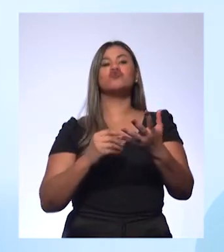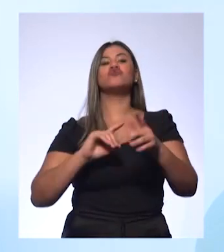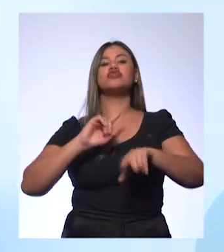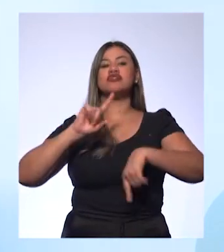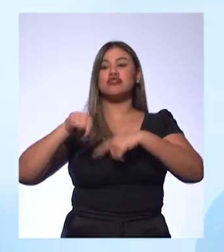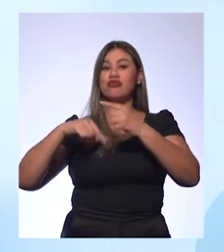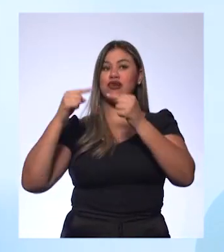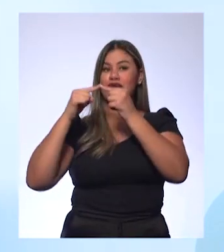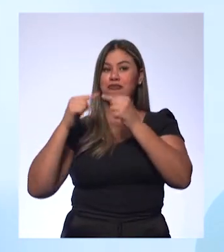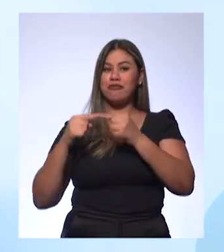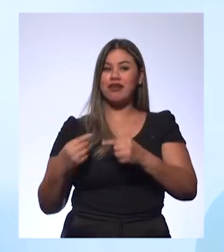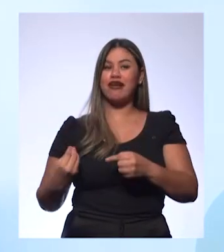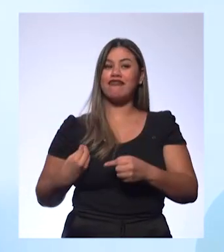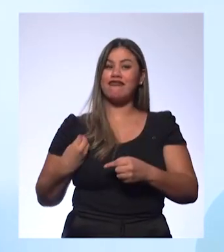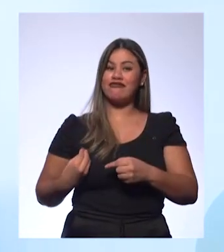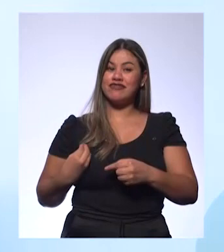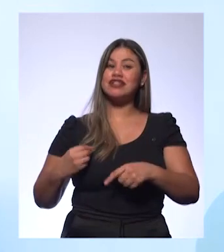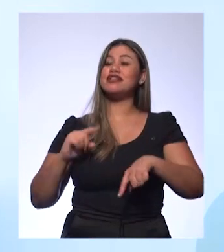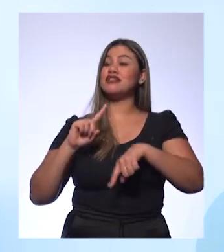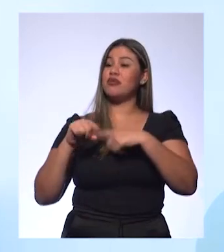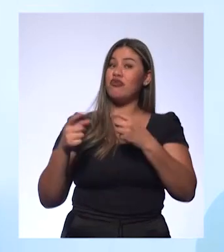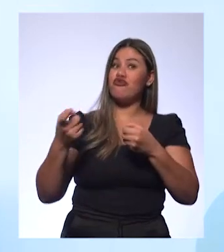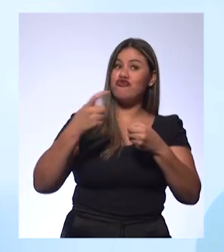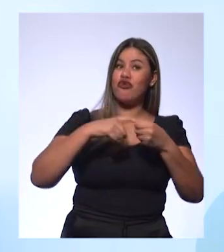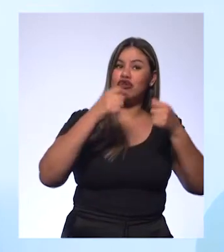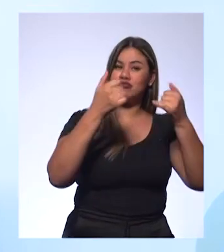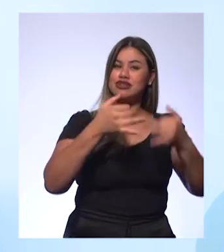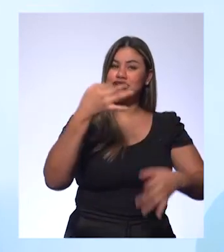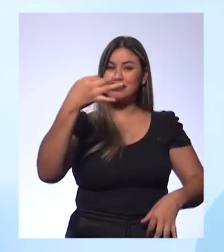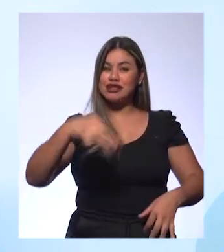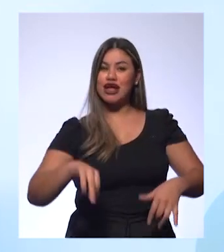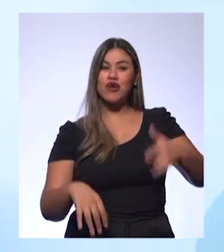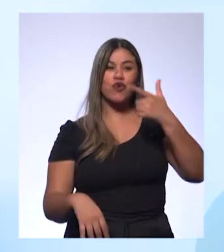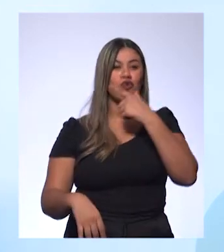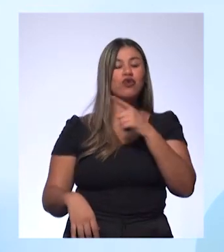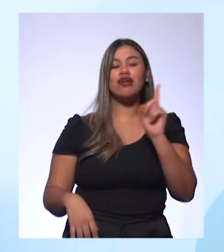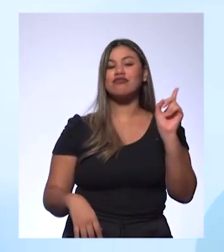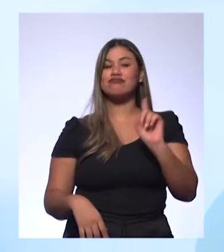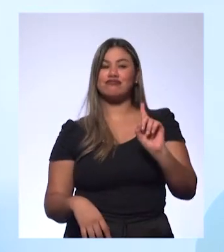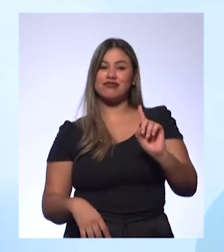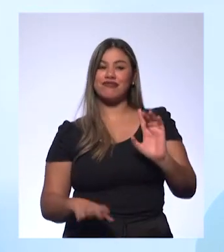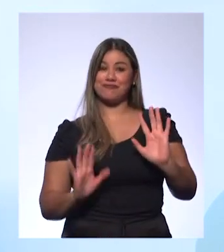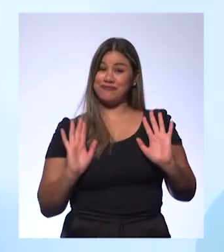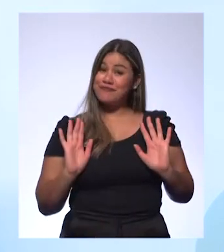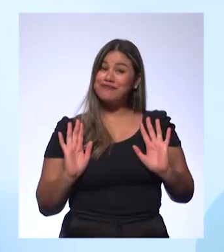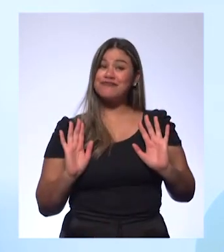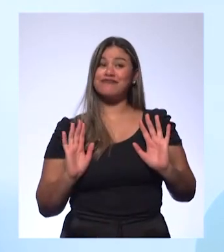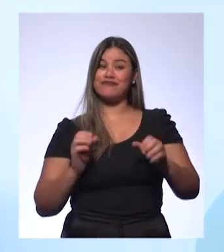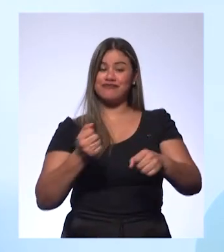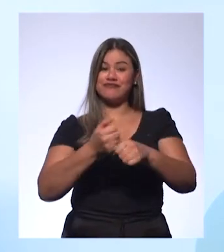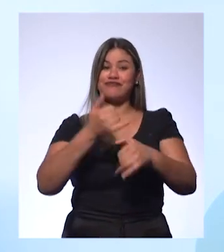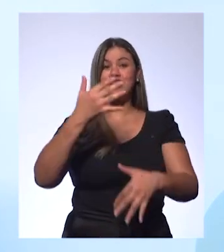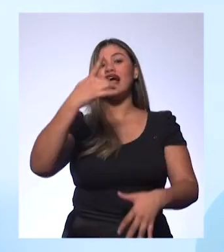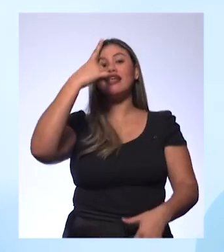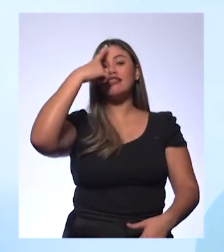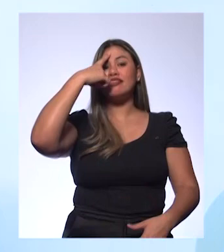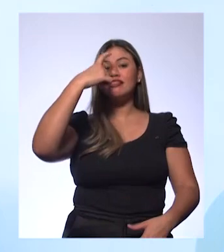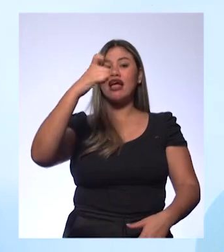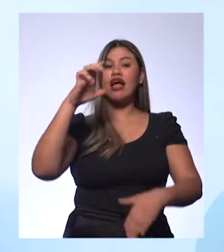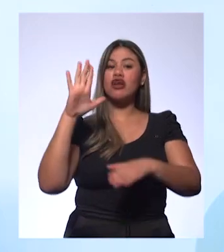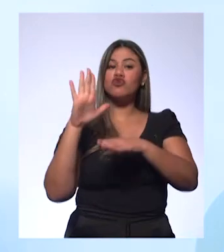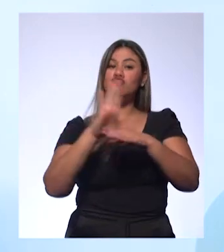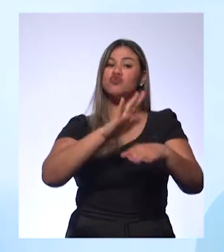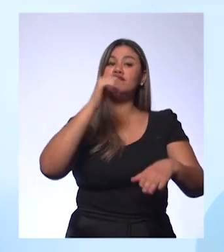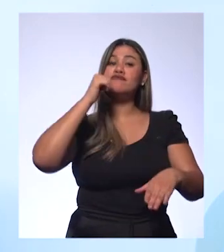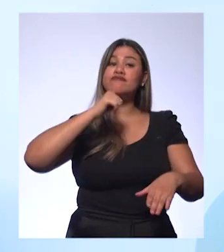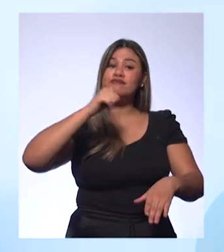vai aplicar e ela vai voltar para falar se deu certo ou não, combinado? Então, coloquem aí no chat ideias para que ela